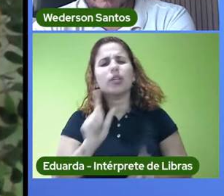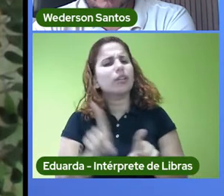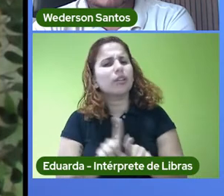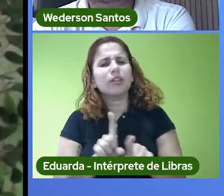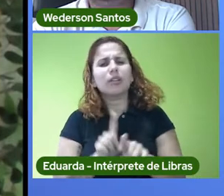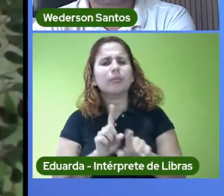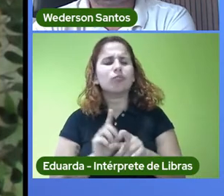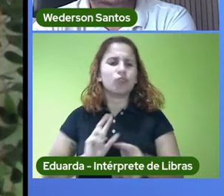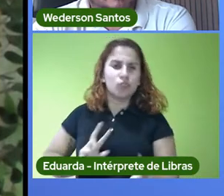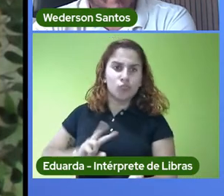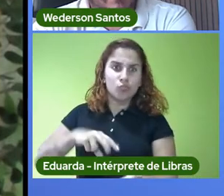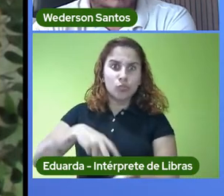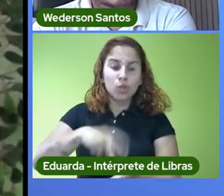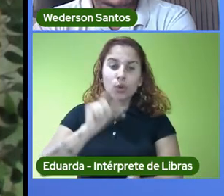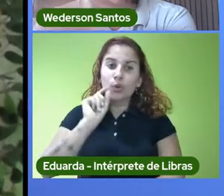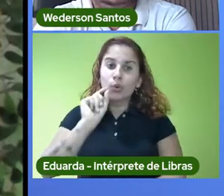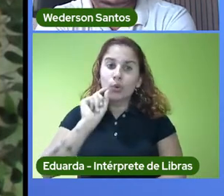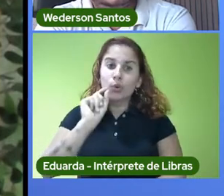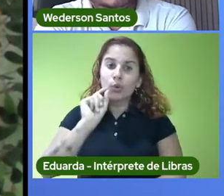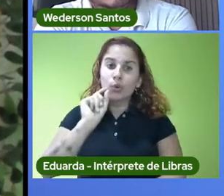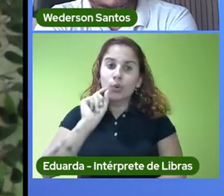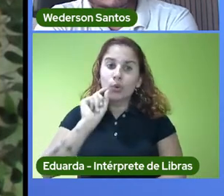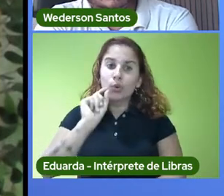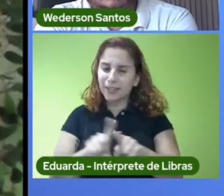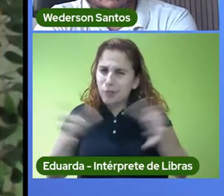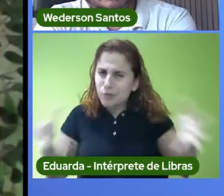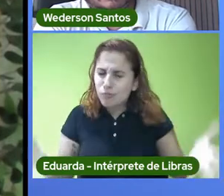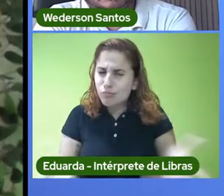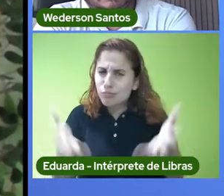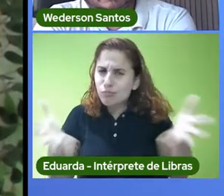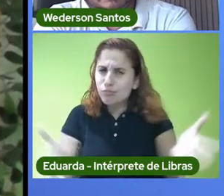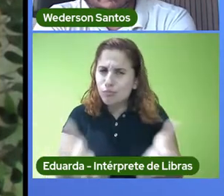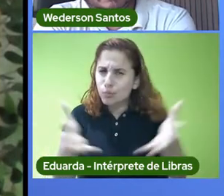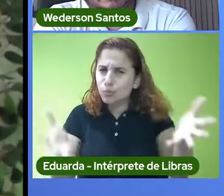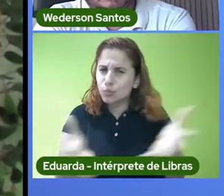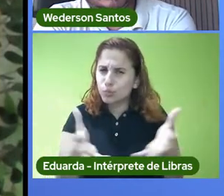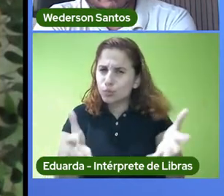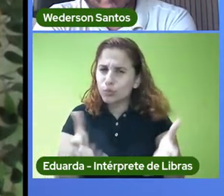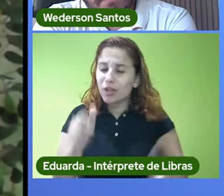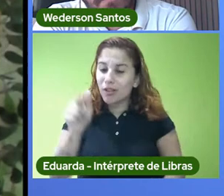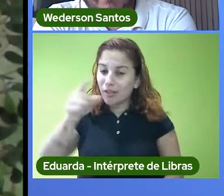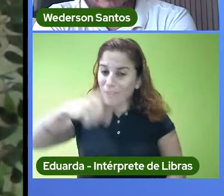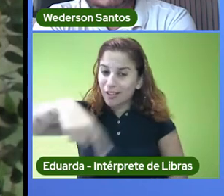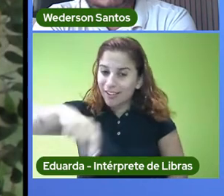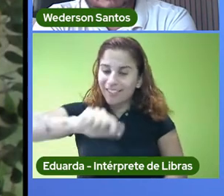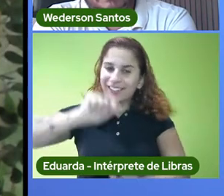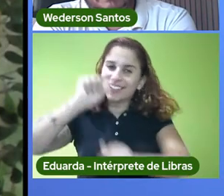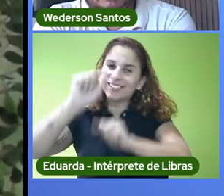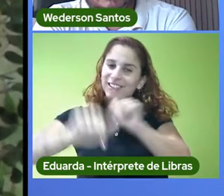nessa vanguarda de ser também, promover também isso, o trabalho, o acesso ao trabalho,